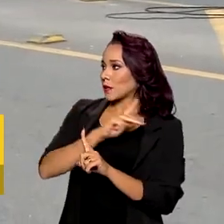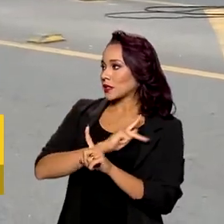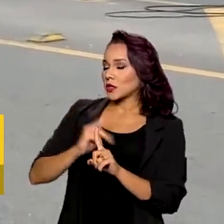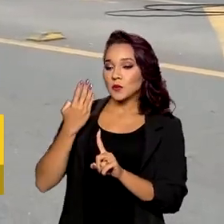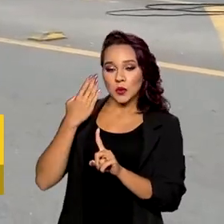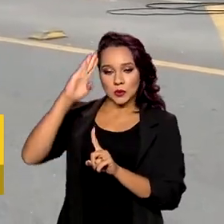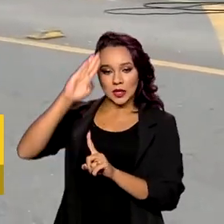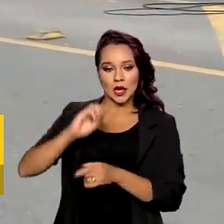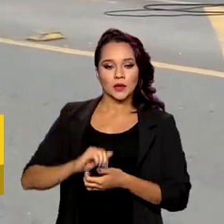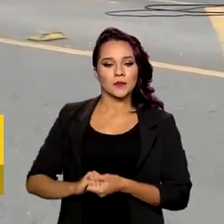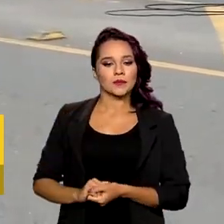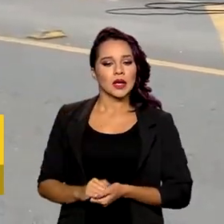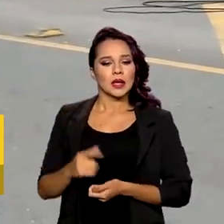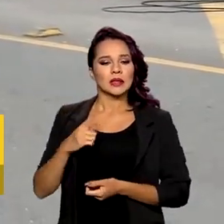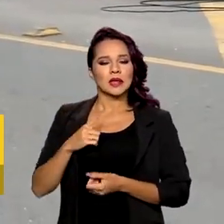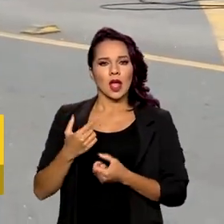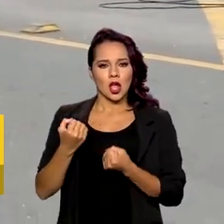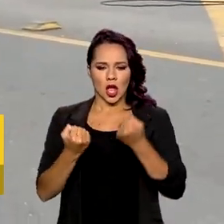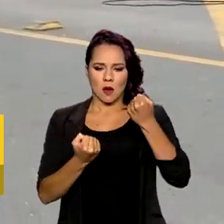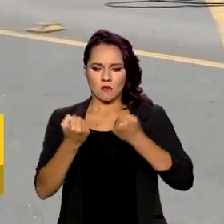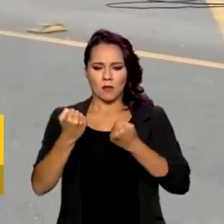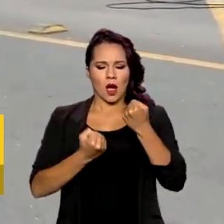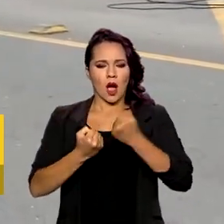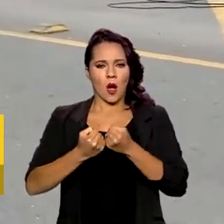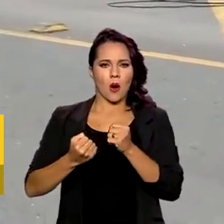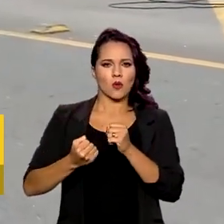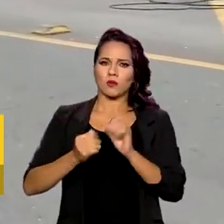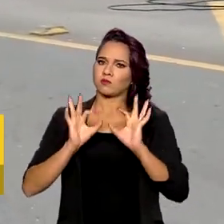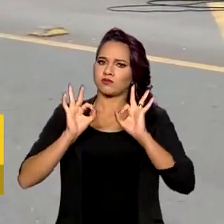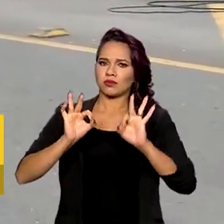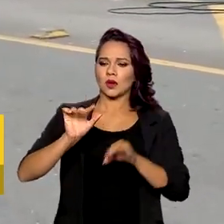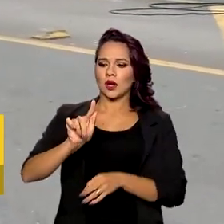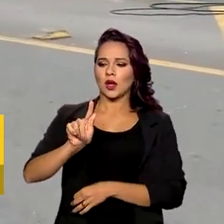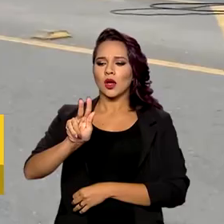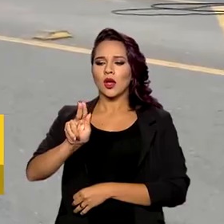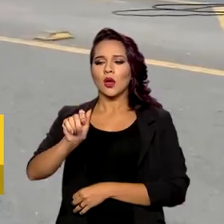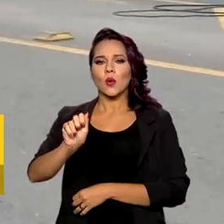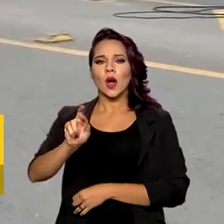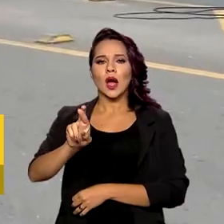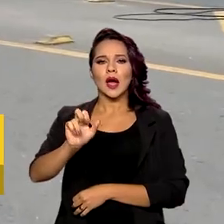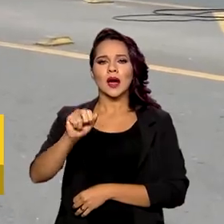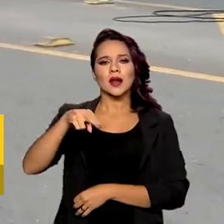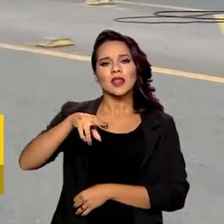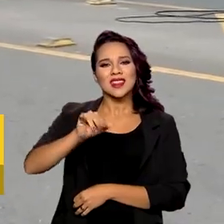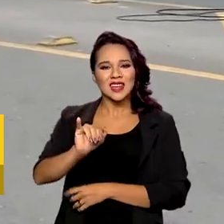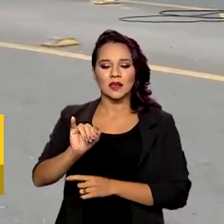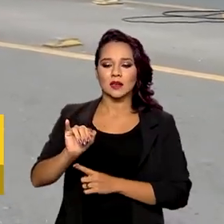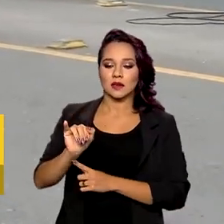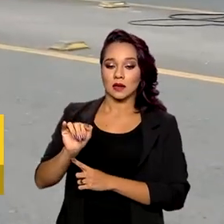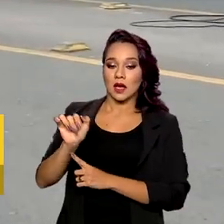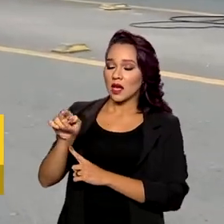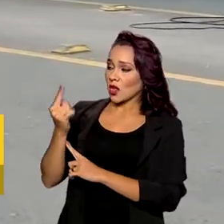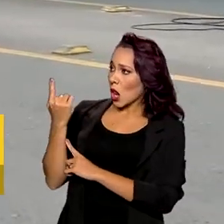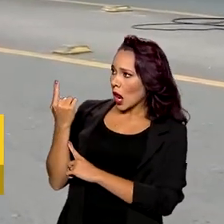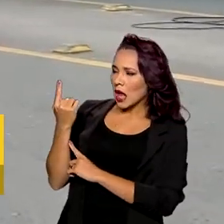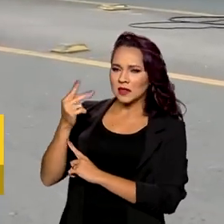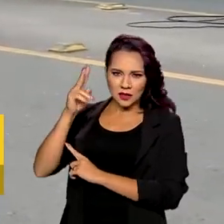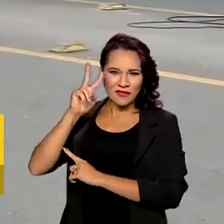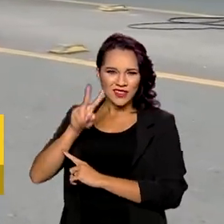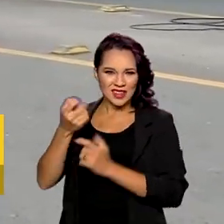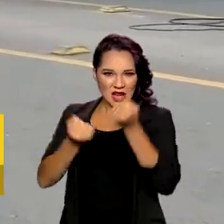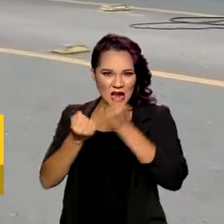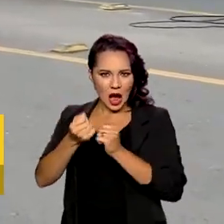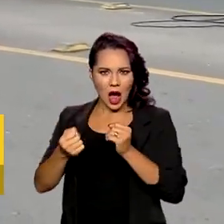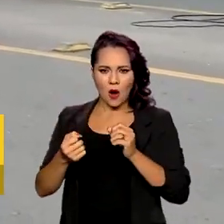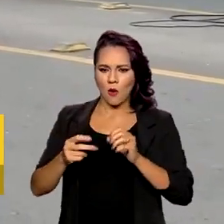Bolsonaro, o Guarani. Conta um pouquinho para a gente dessa história, porque é simbólico? Então, o Guarani é